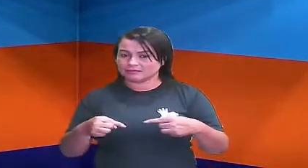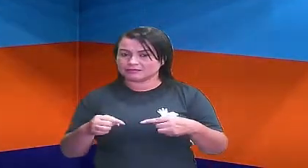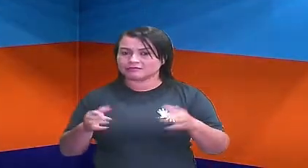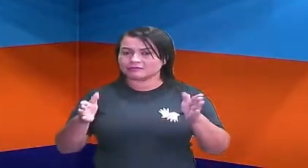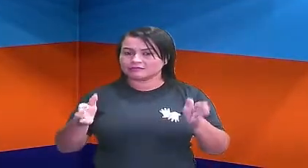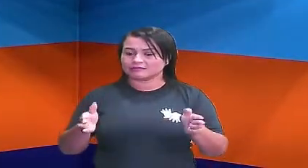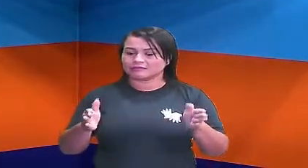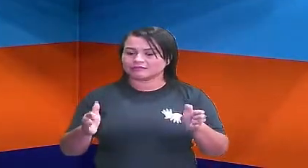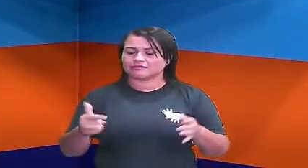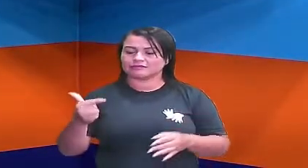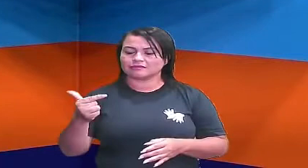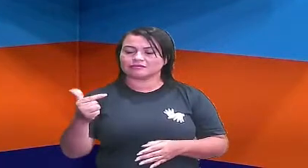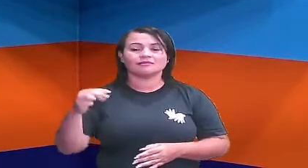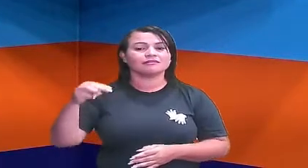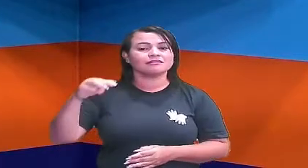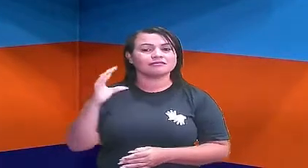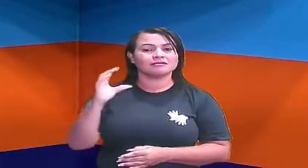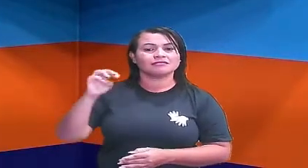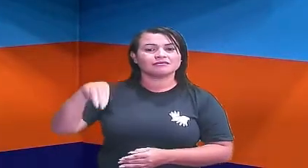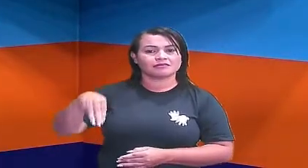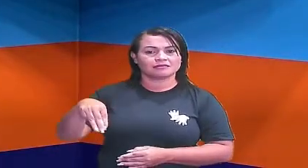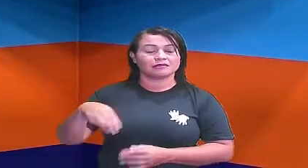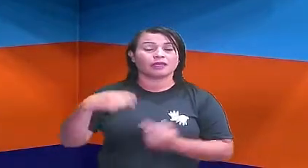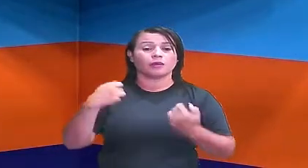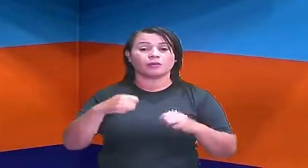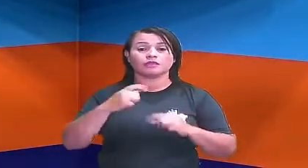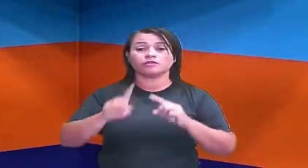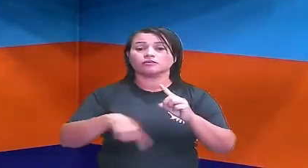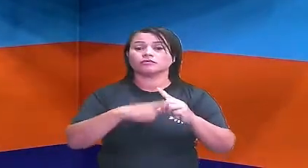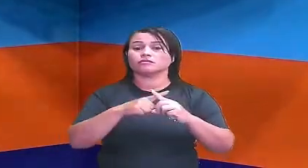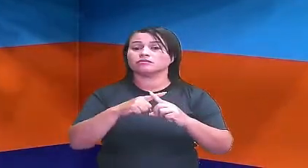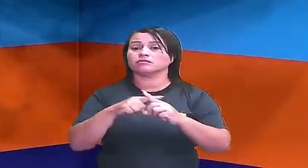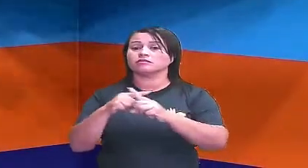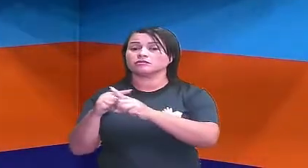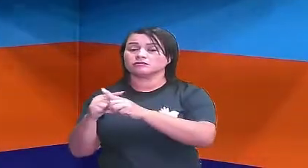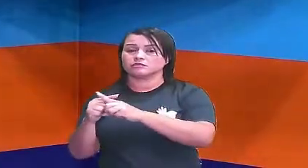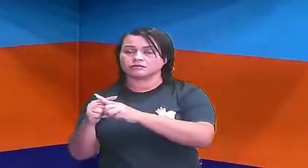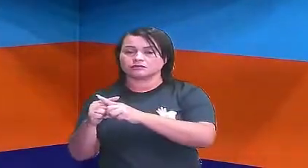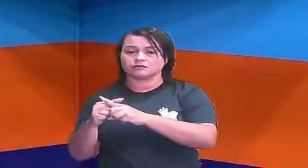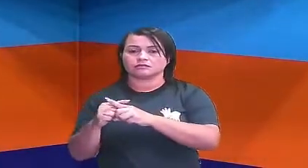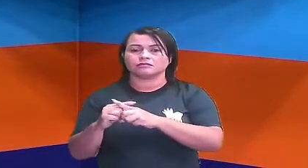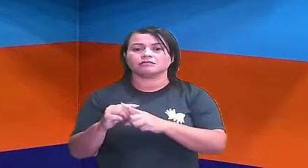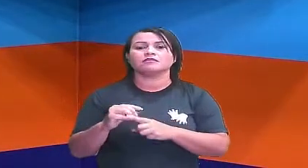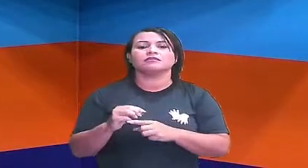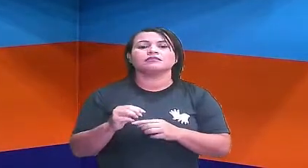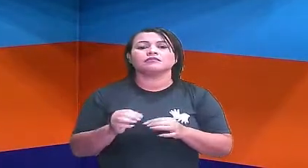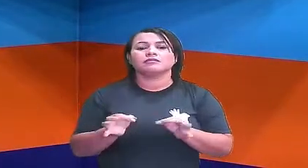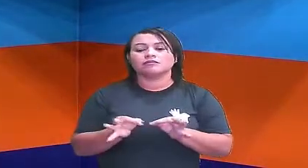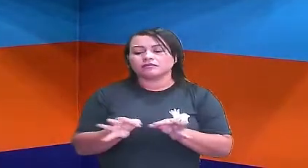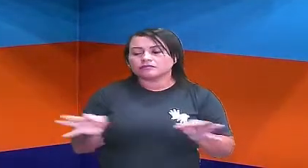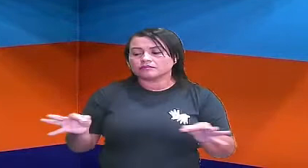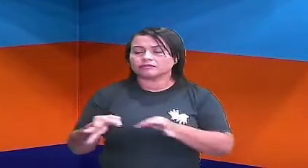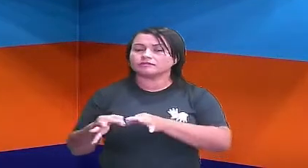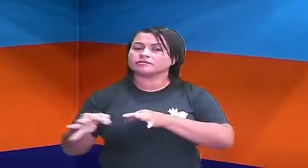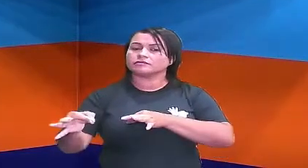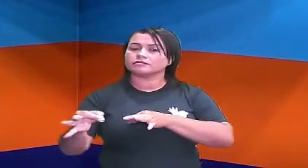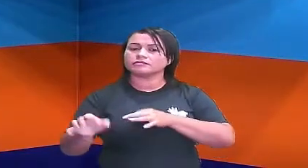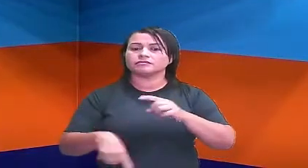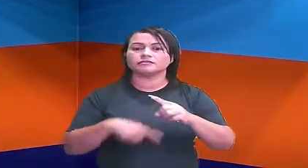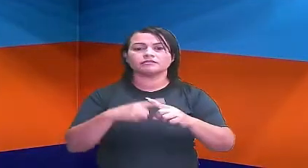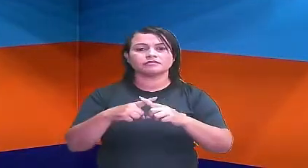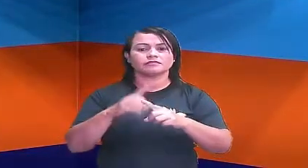disse lá no início que eu preciso multiplicar, né, comprimento vezes a altura para poder